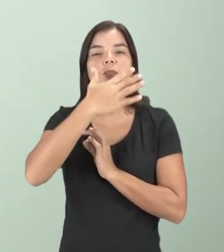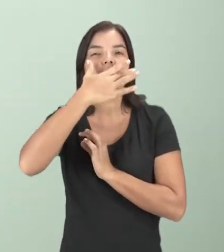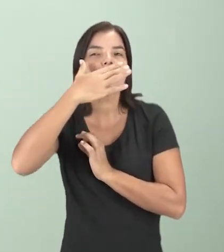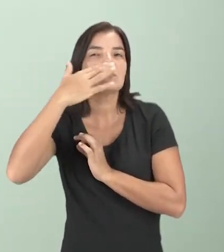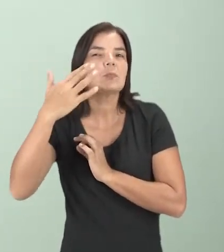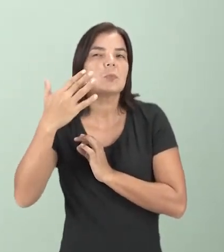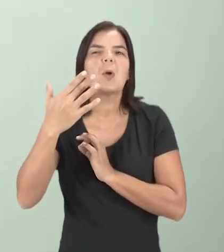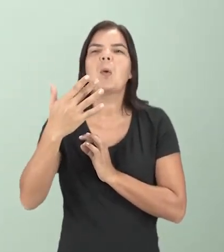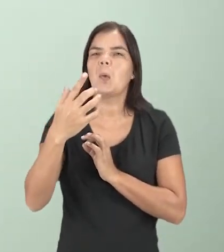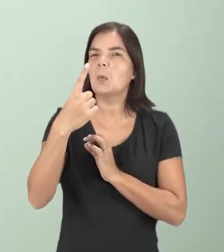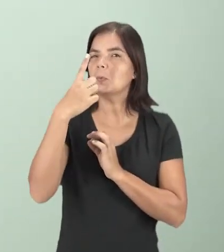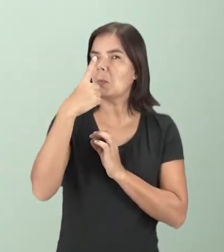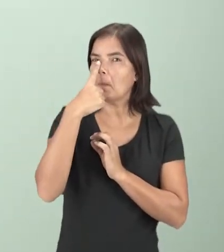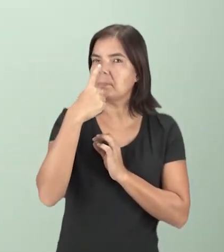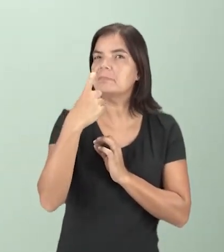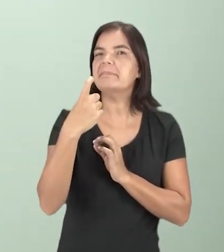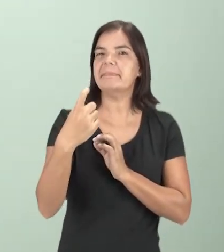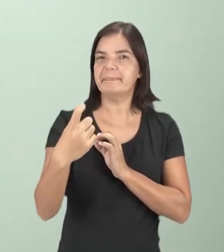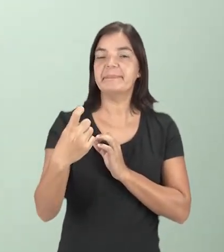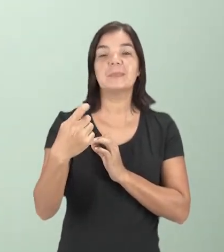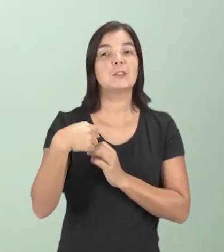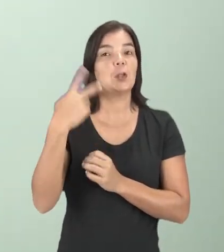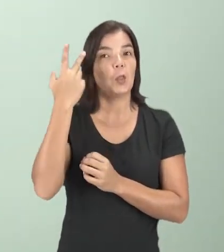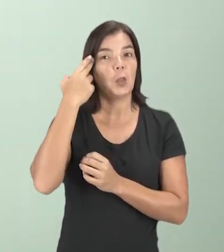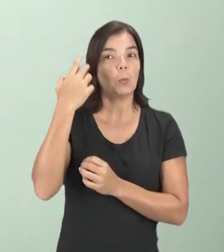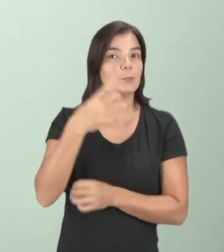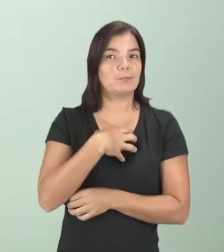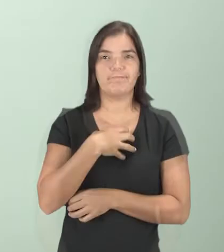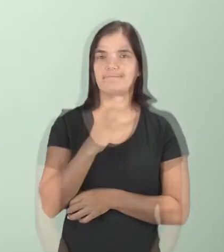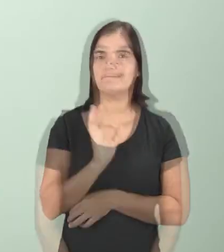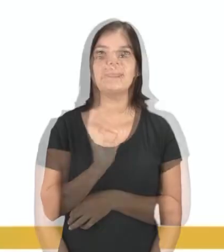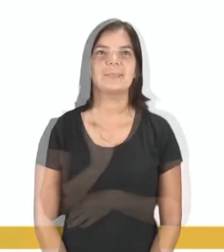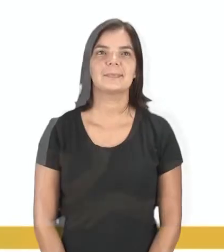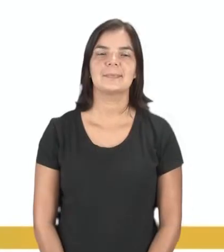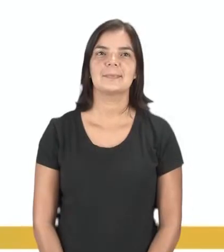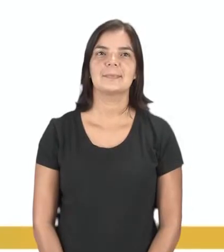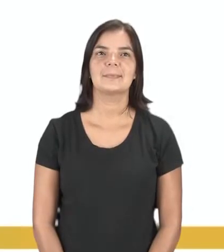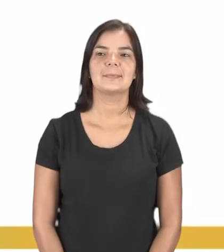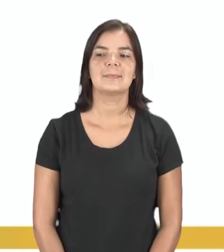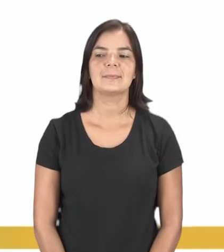cheiros ou odores que normalmente nós não podemos sentir.